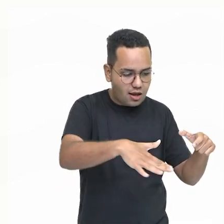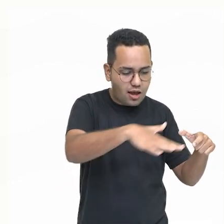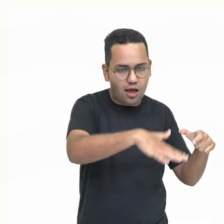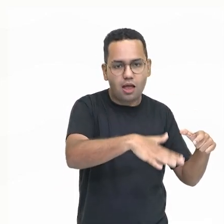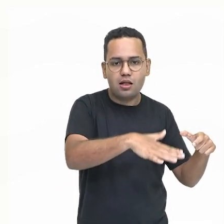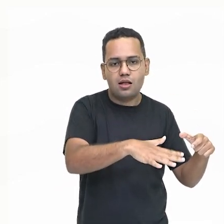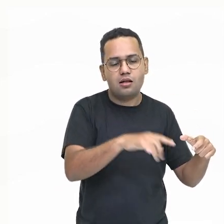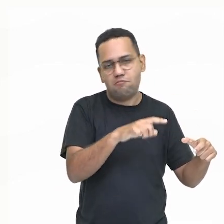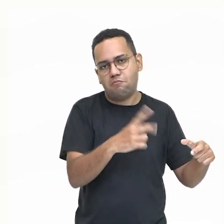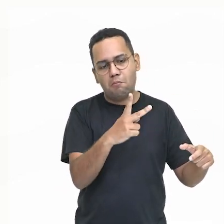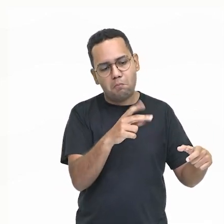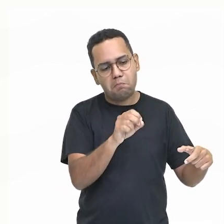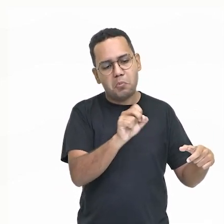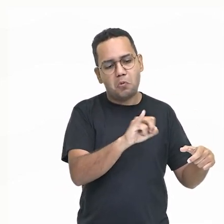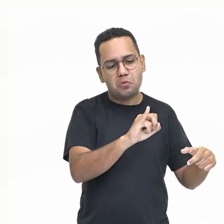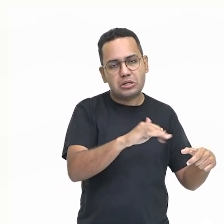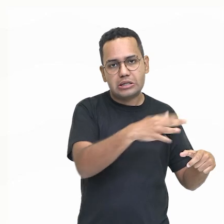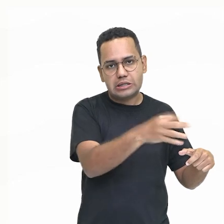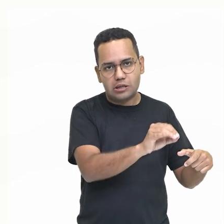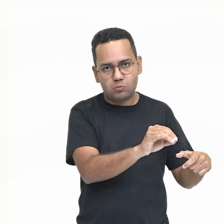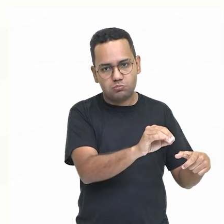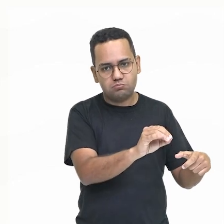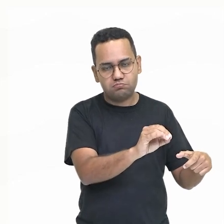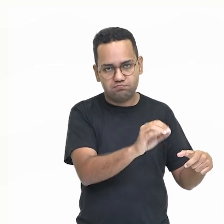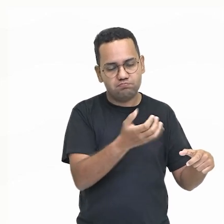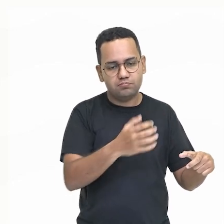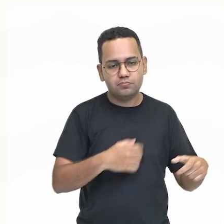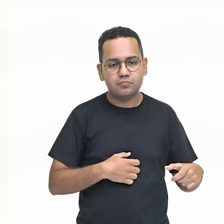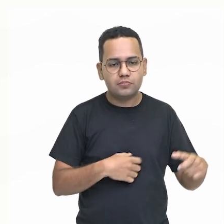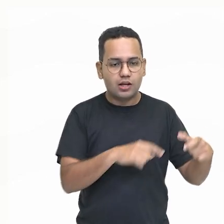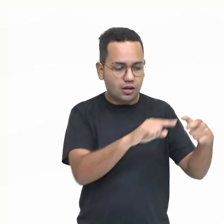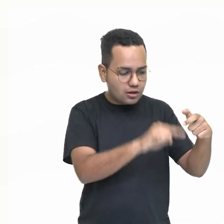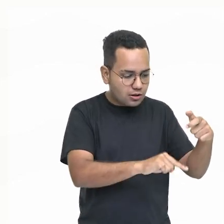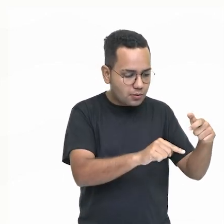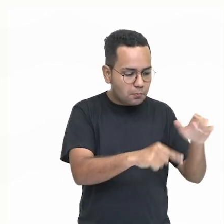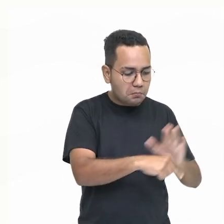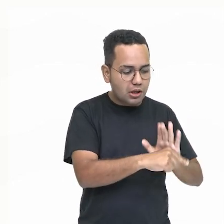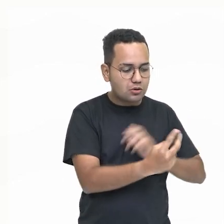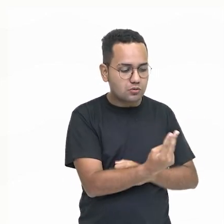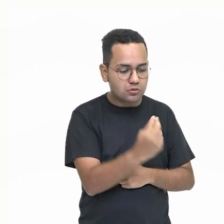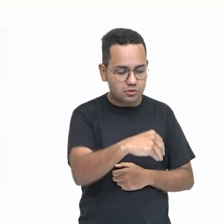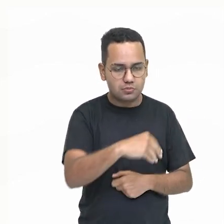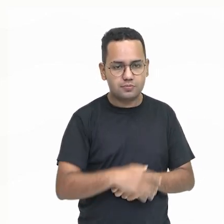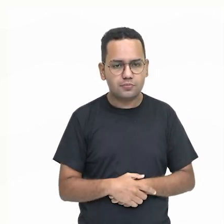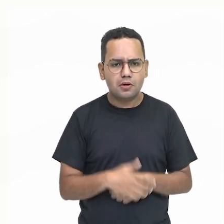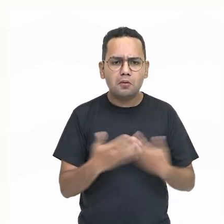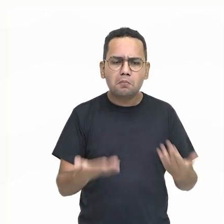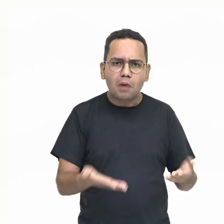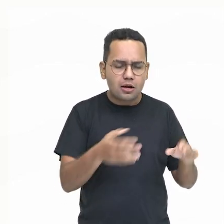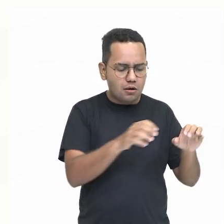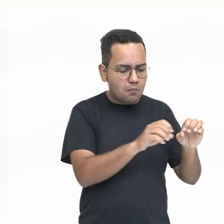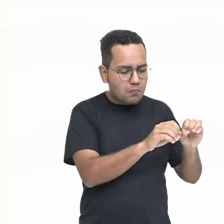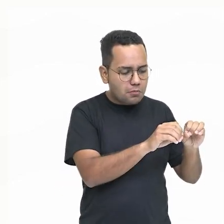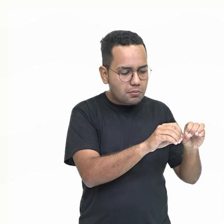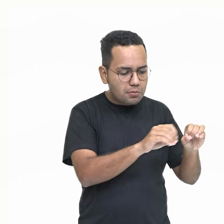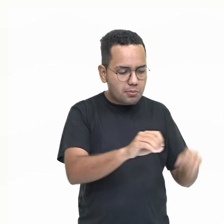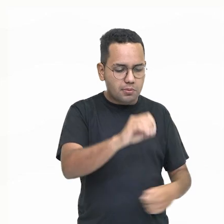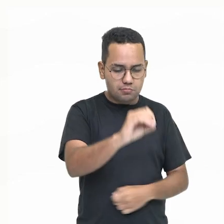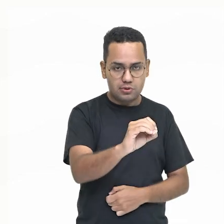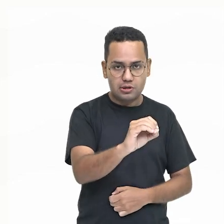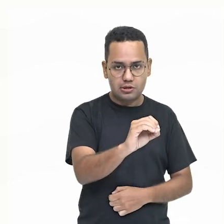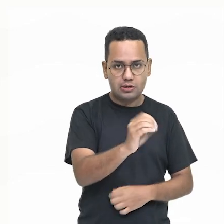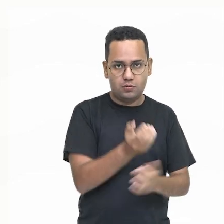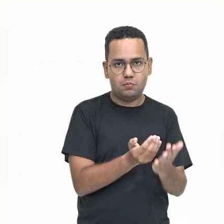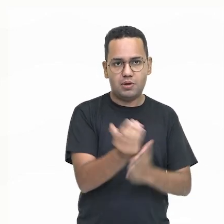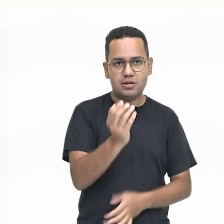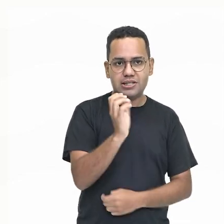gente chama de posição Então ela ocupo aqui a posição menos 2 m como ela tá se movimentando Em algum momento ela vai passar pela posição